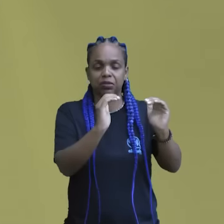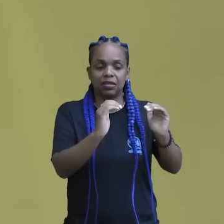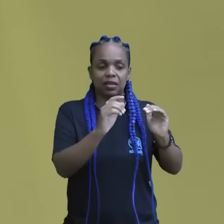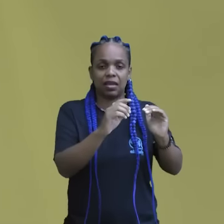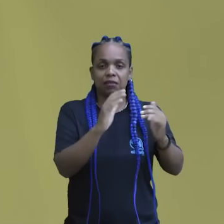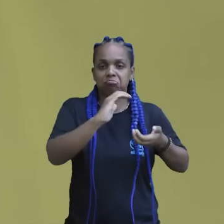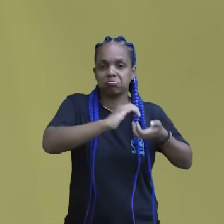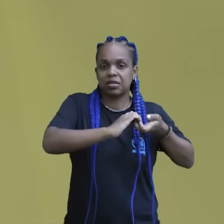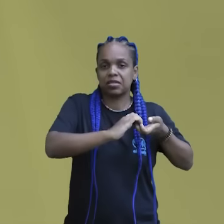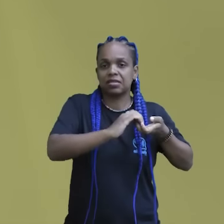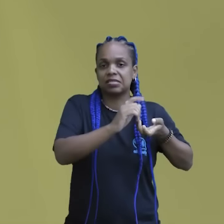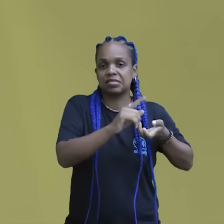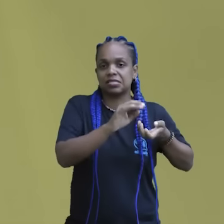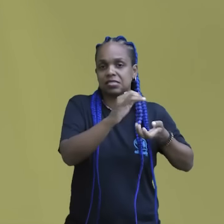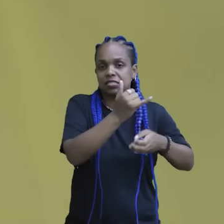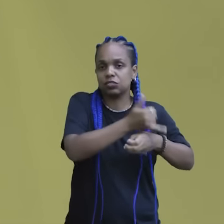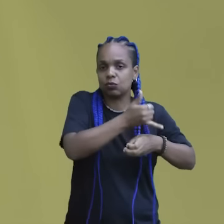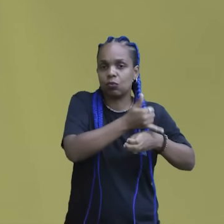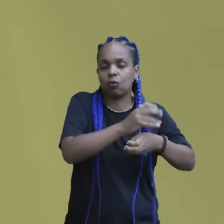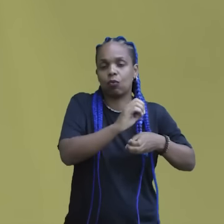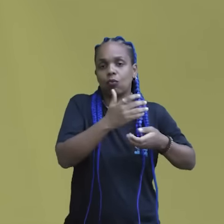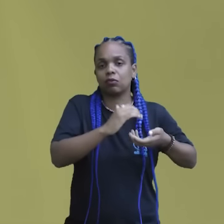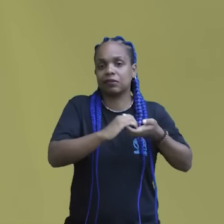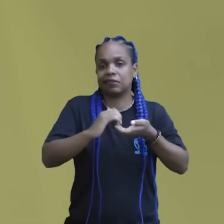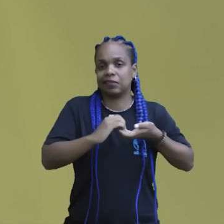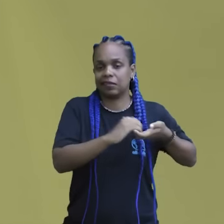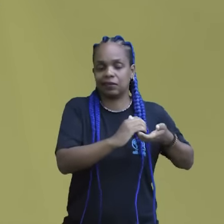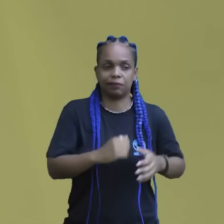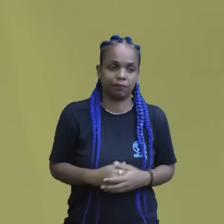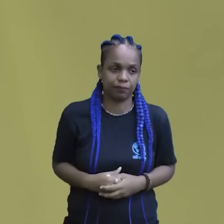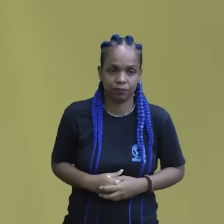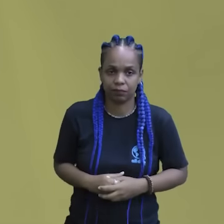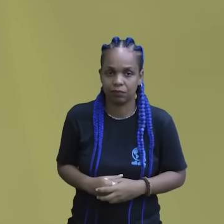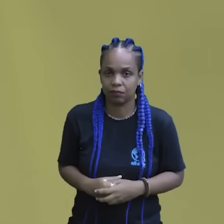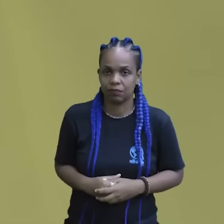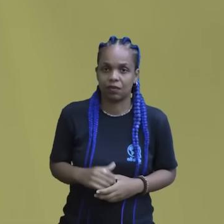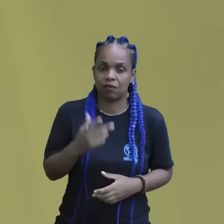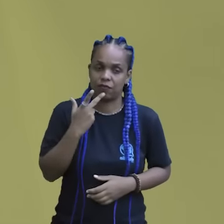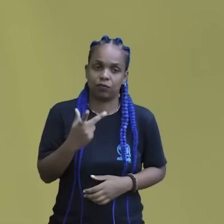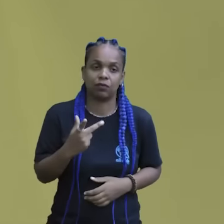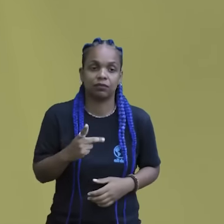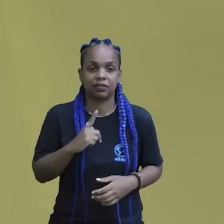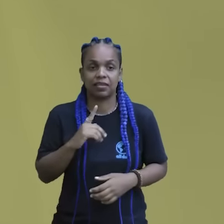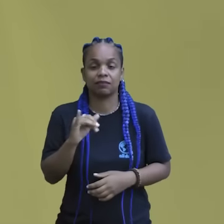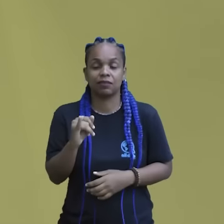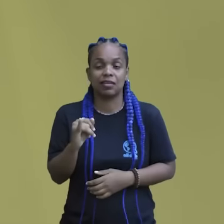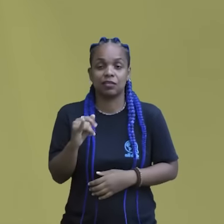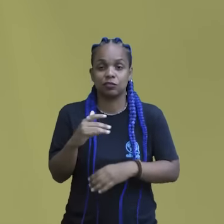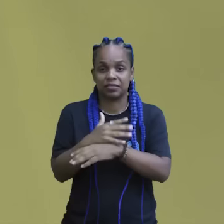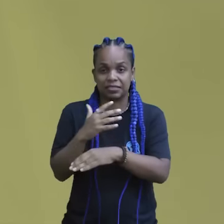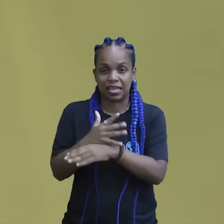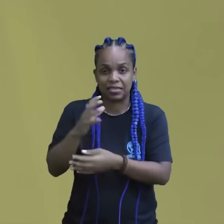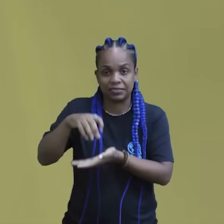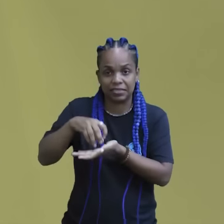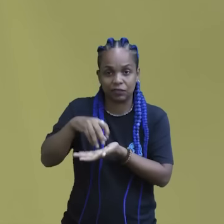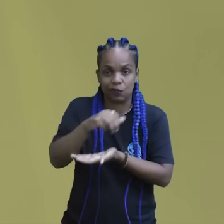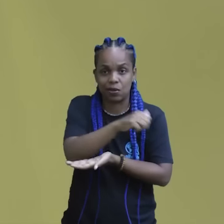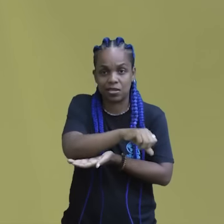do Rio, né? Quem conheceu as favelas em que tacaram fogo, né? A Praia do Pinto, essa